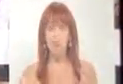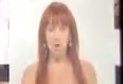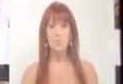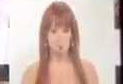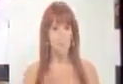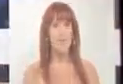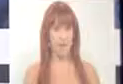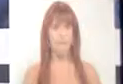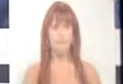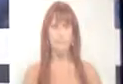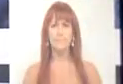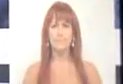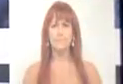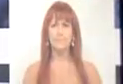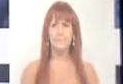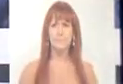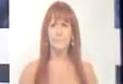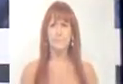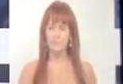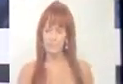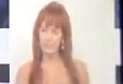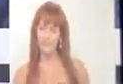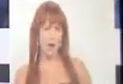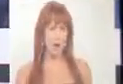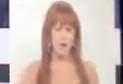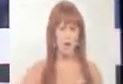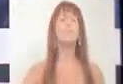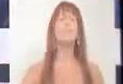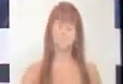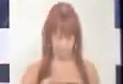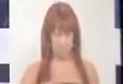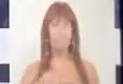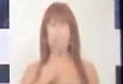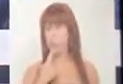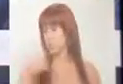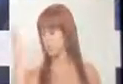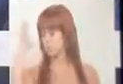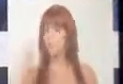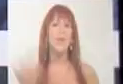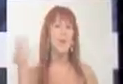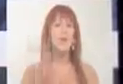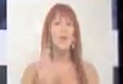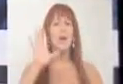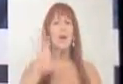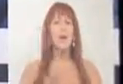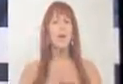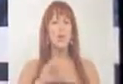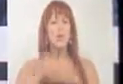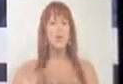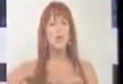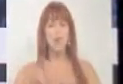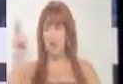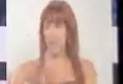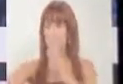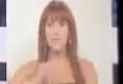estamos preocupados com as alterações impostas, estamos preocupadíssimos, nomeadamente quanto aos contratos e